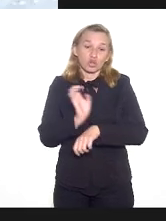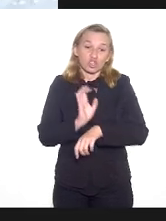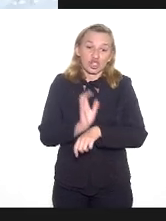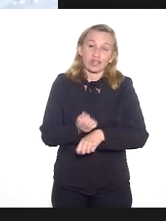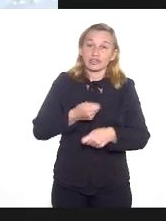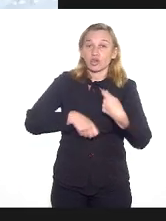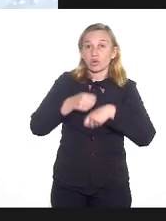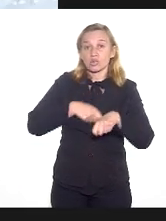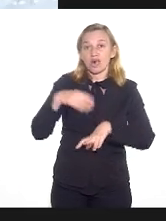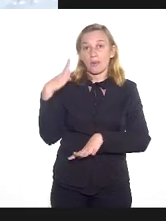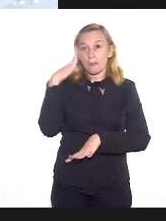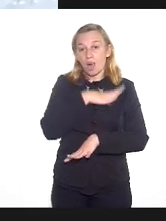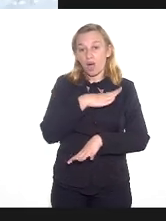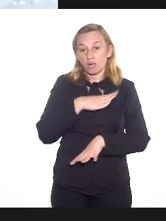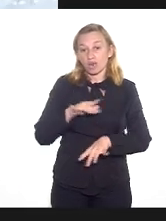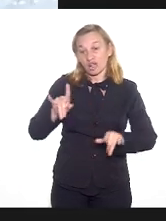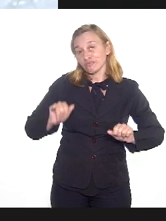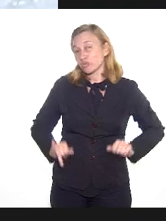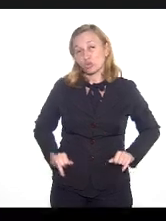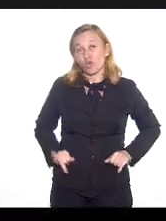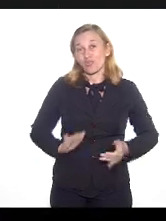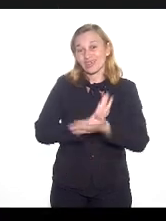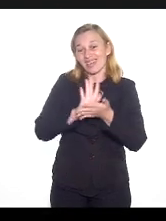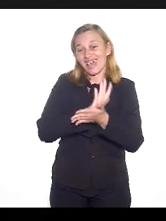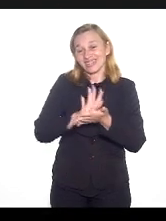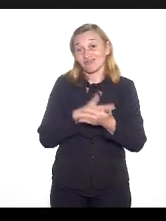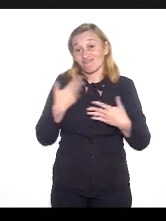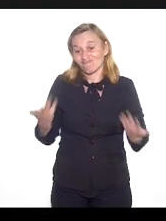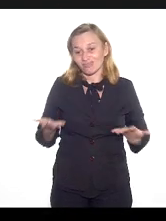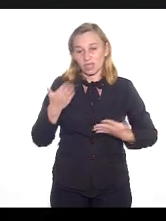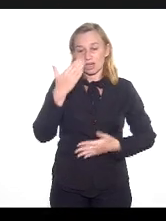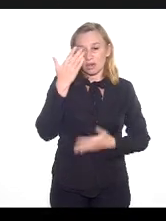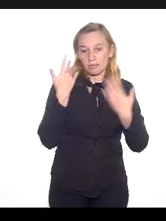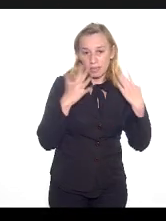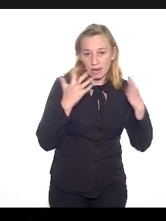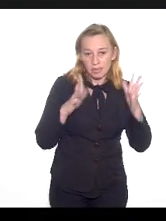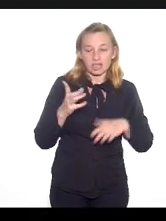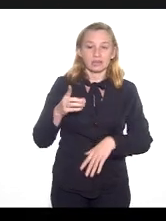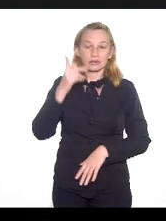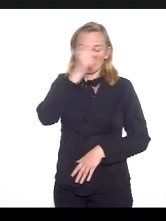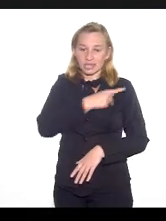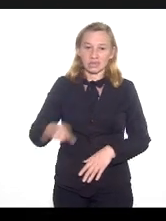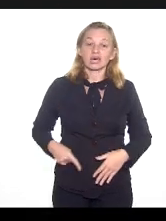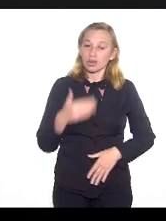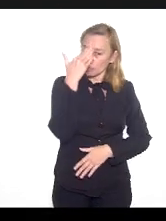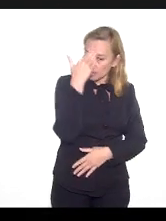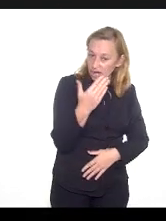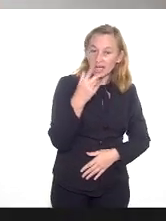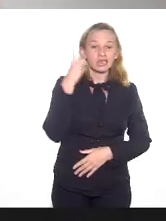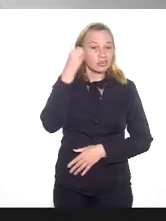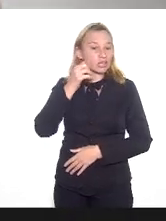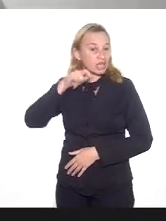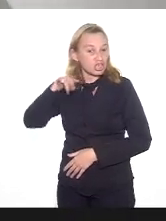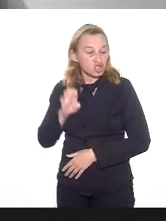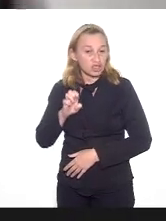as consequências do seu péssimo trabalho. Obrigado, presidente. Parabéns novamente. Obrigado, deputado Alexandre.